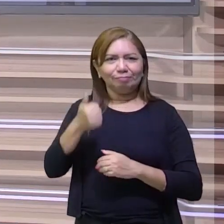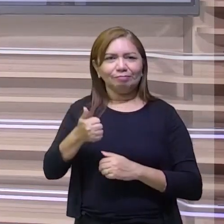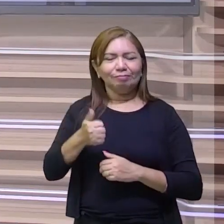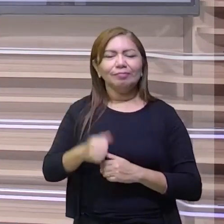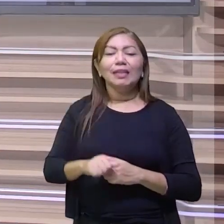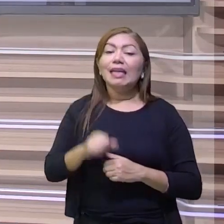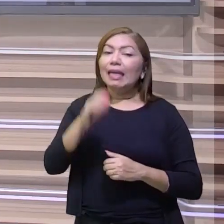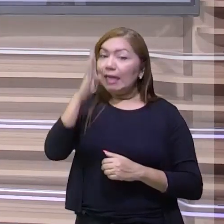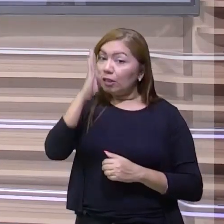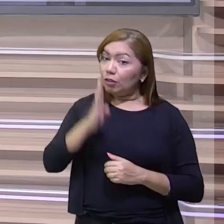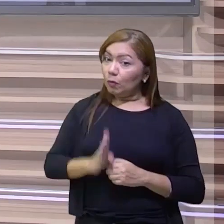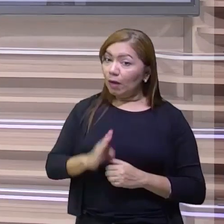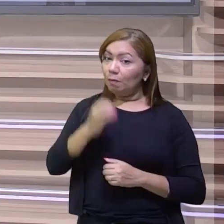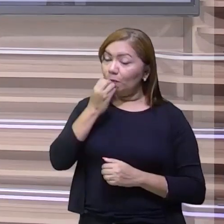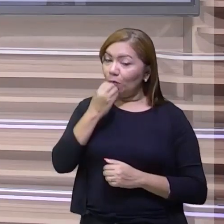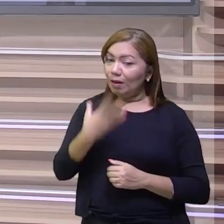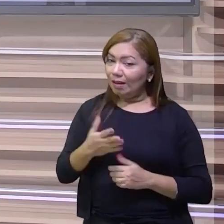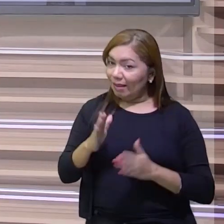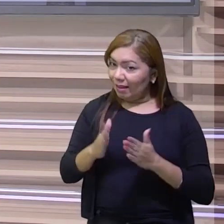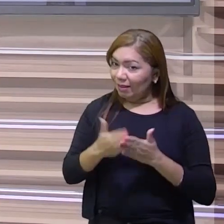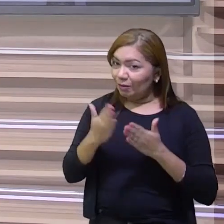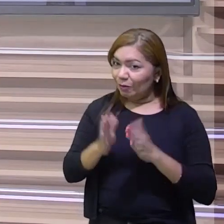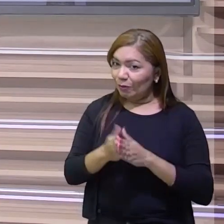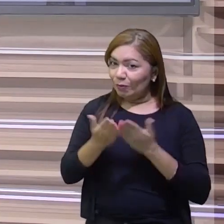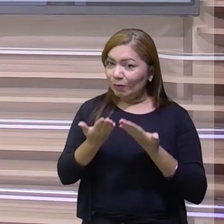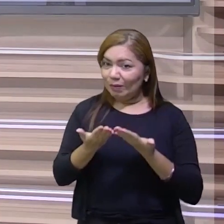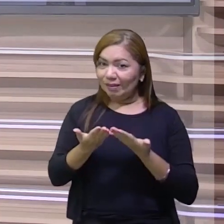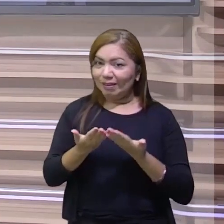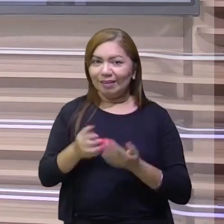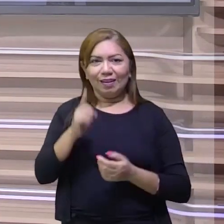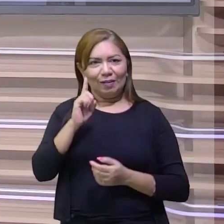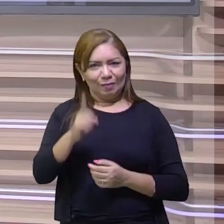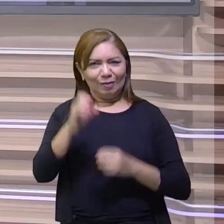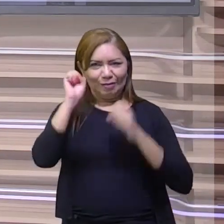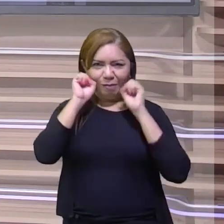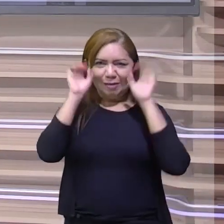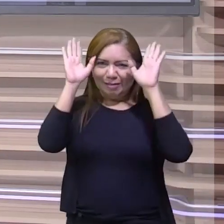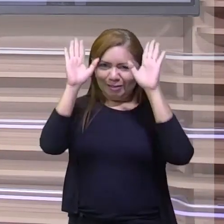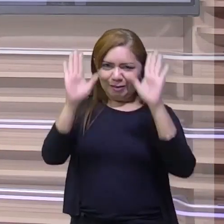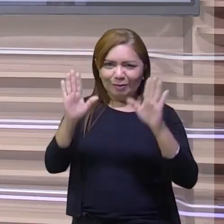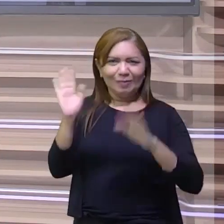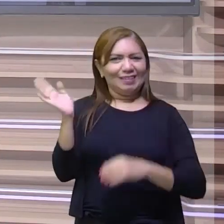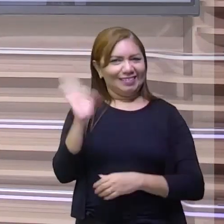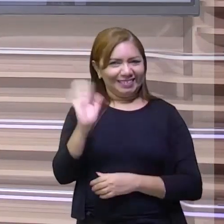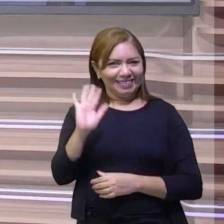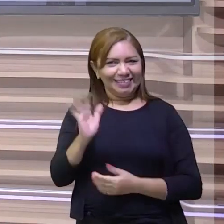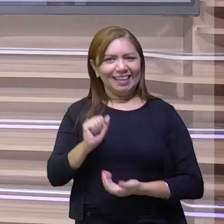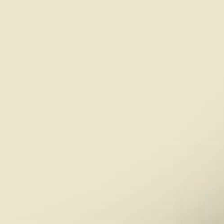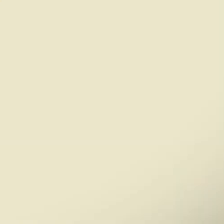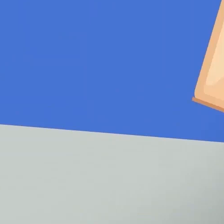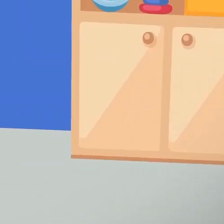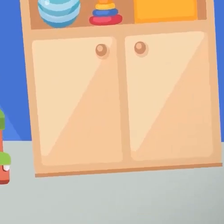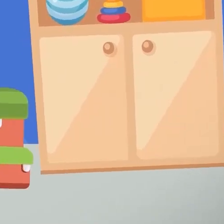na internet, então boa leitura, boa diversão. Fique com Deus e até a próxima aula.